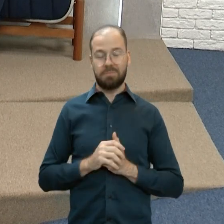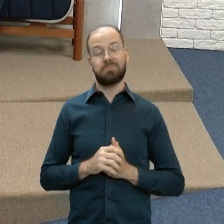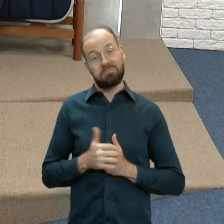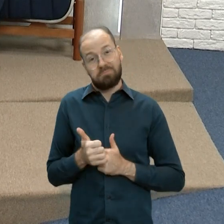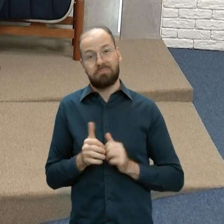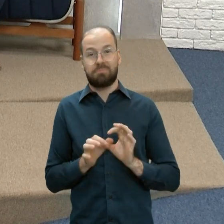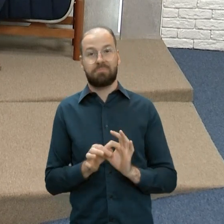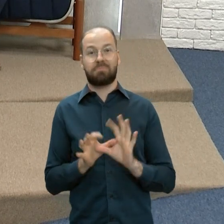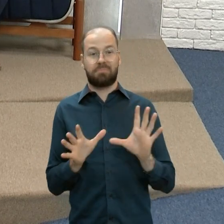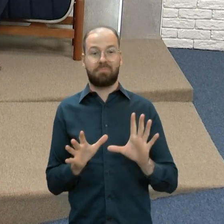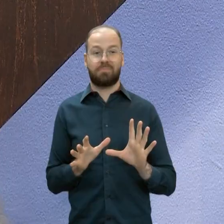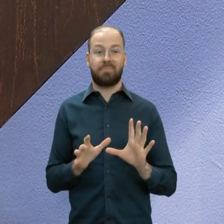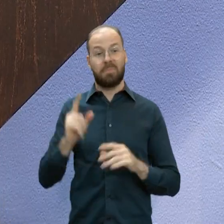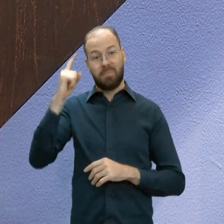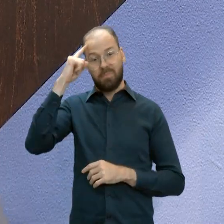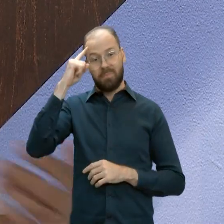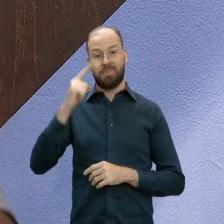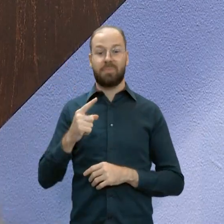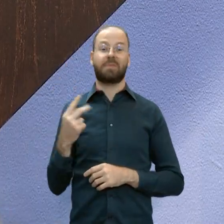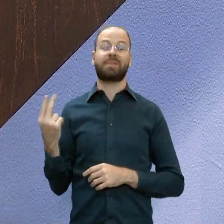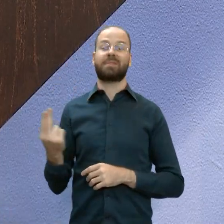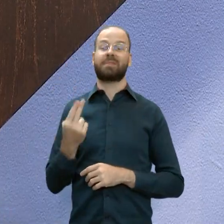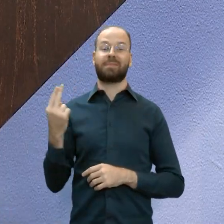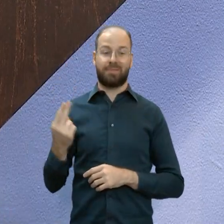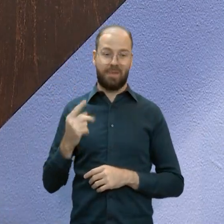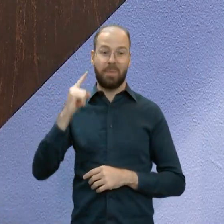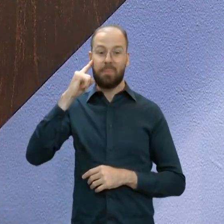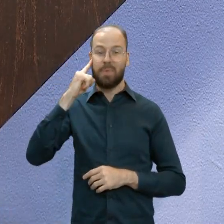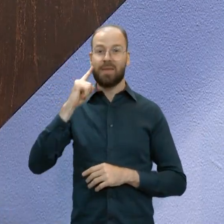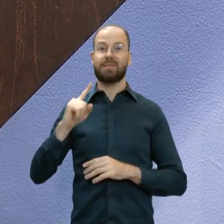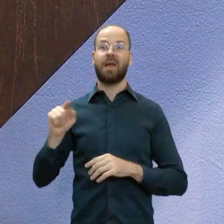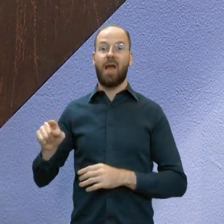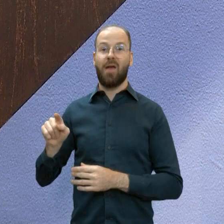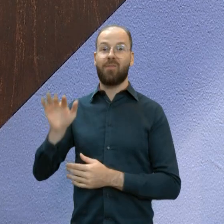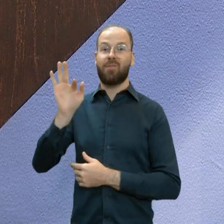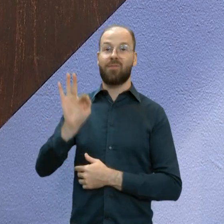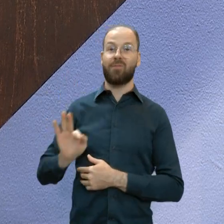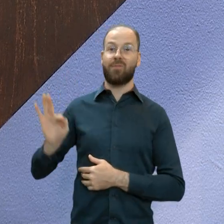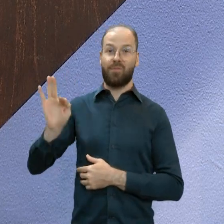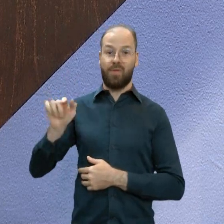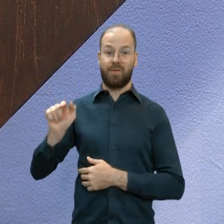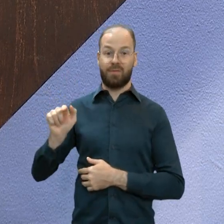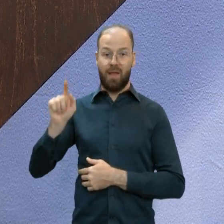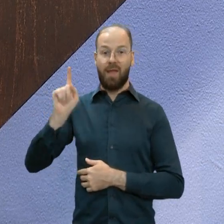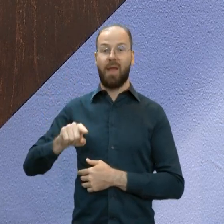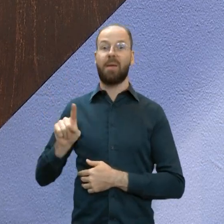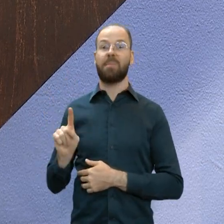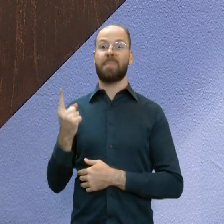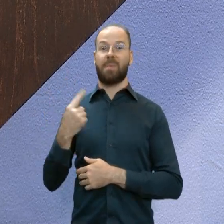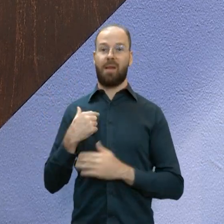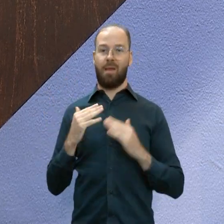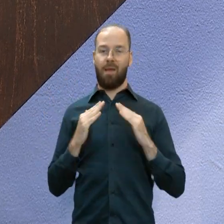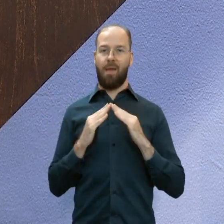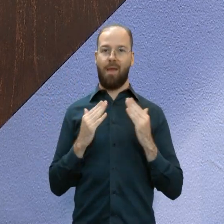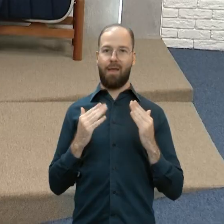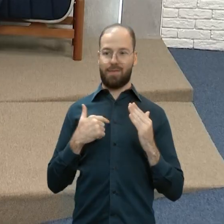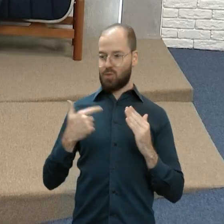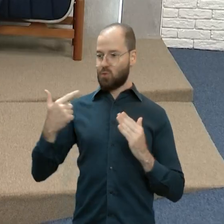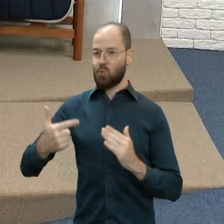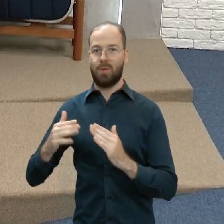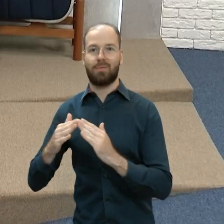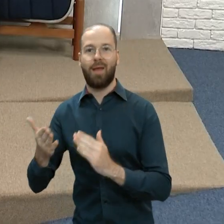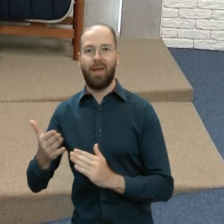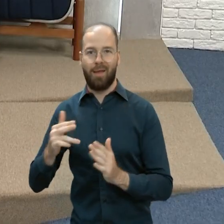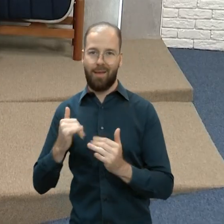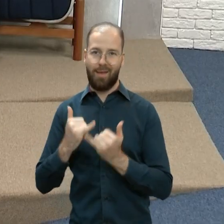fala assim, a minha casa é para dormir, a faculdade é a primeira casa para ficar o dia inteiro. Que coisa boa. E aí,